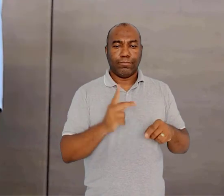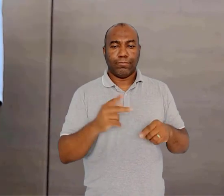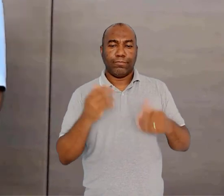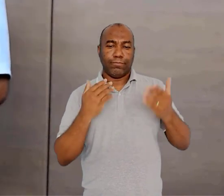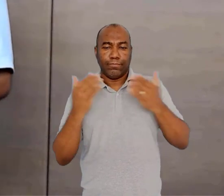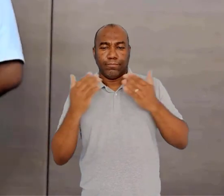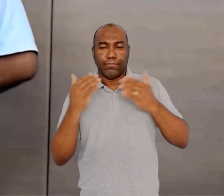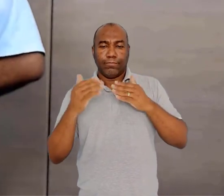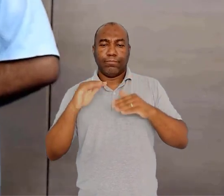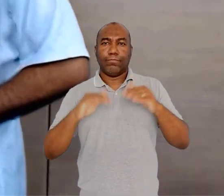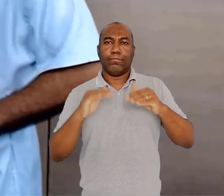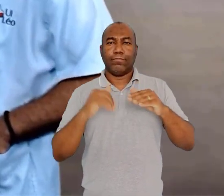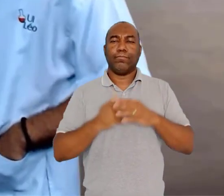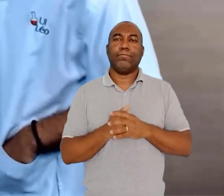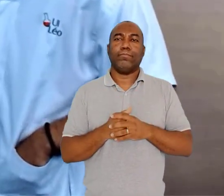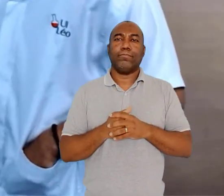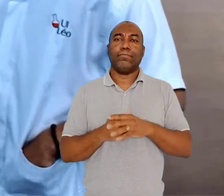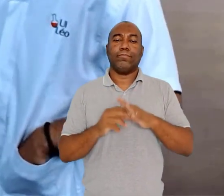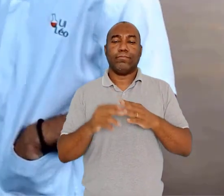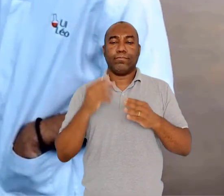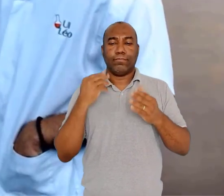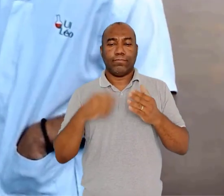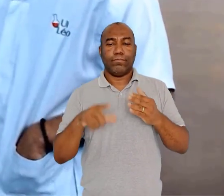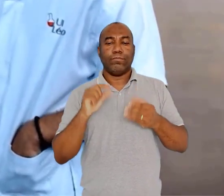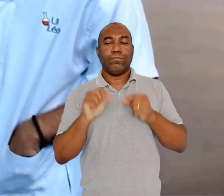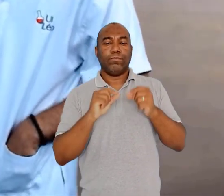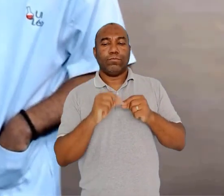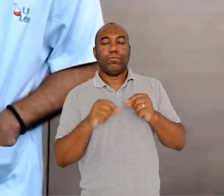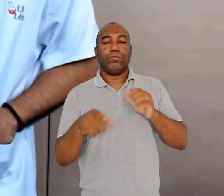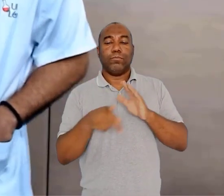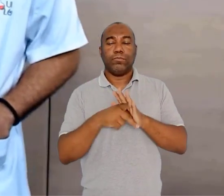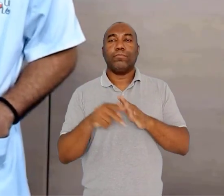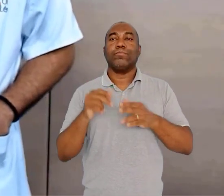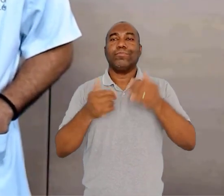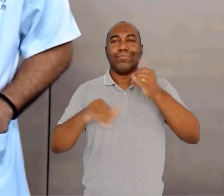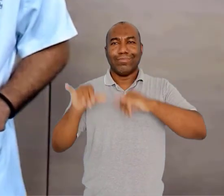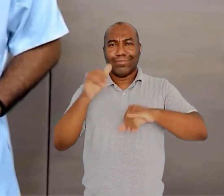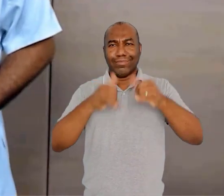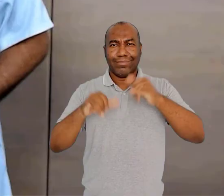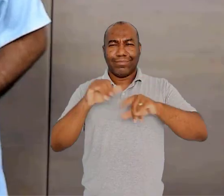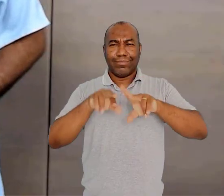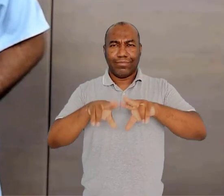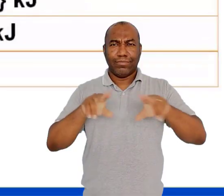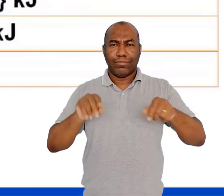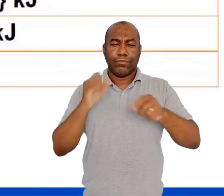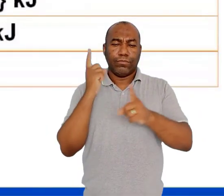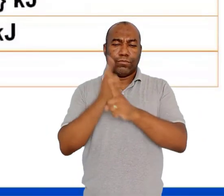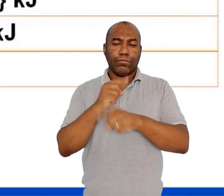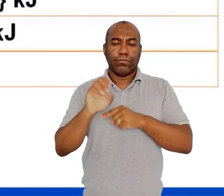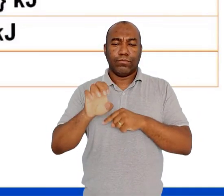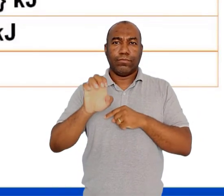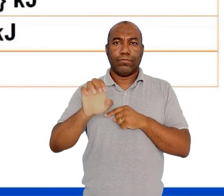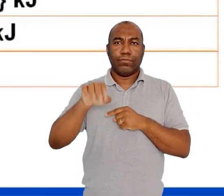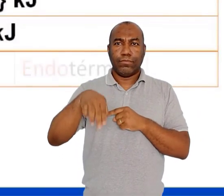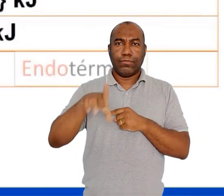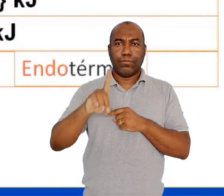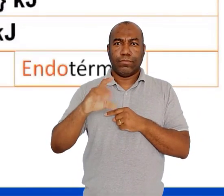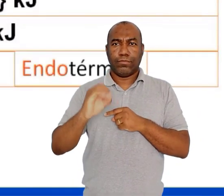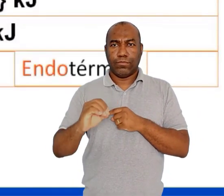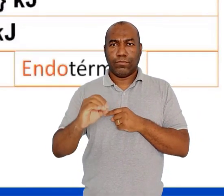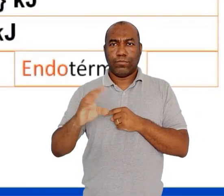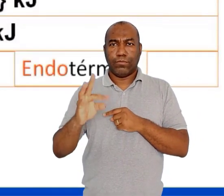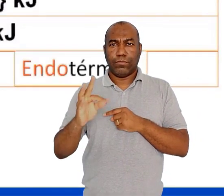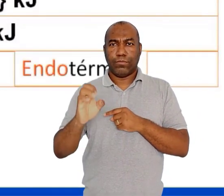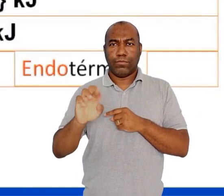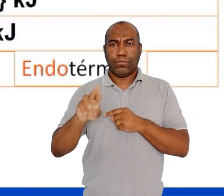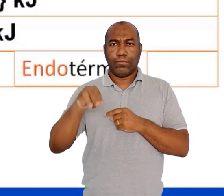valores o mais perto possível. Só que a gente vê que essa equação química, ela é uma equação química endotérmica. Tá bom? Vamos fechar, então, essa primeira